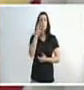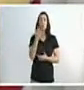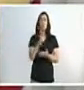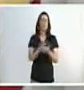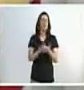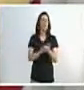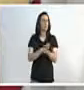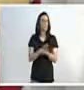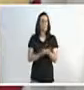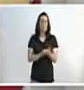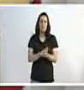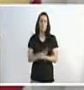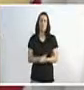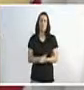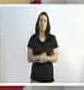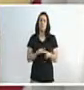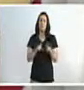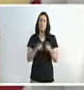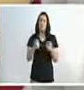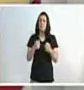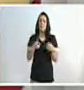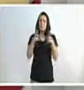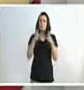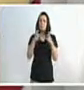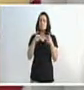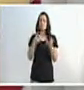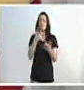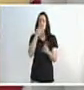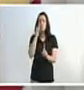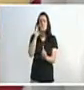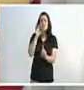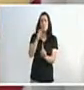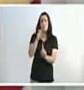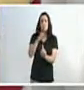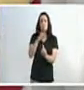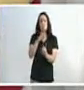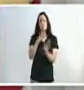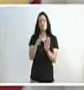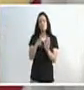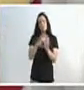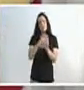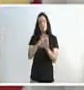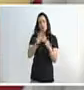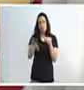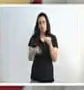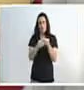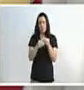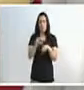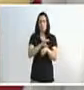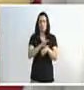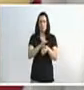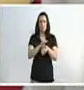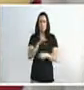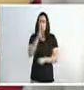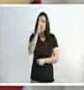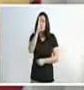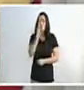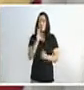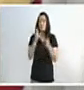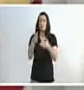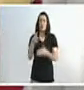os reais efeitos dessa proposta de emenda à Constituição, principalmente na saúde e